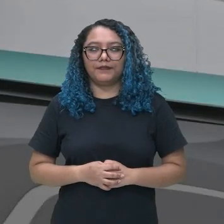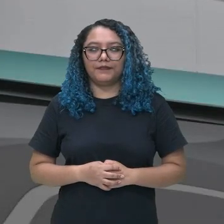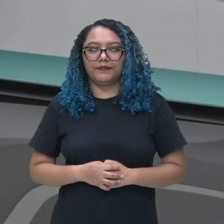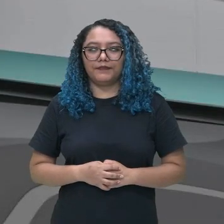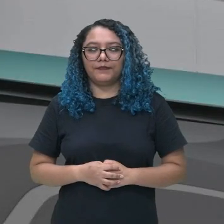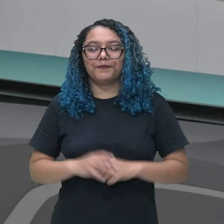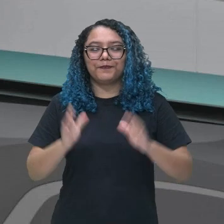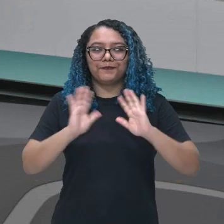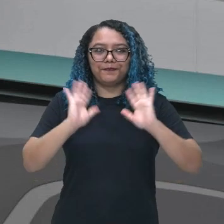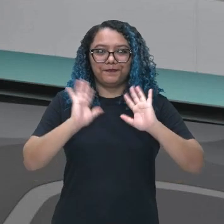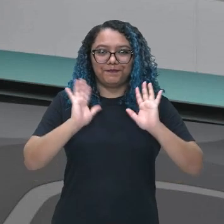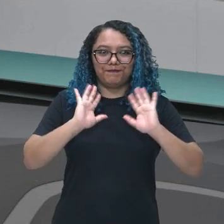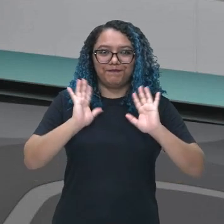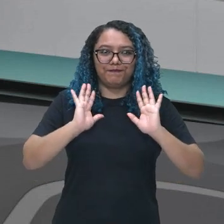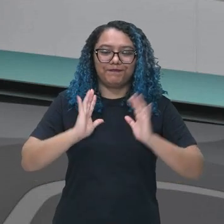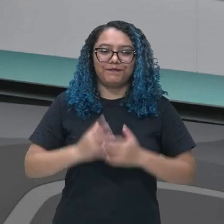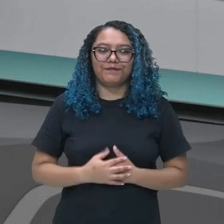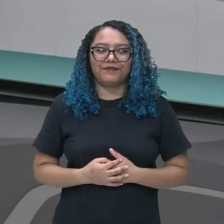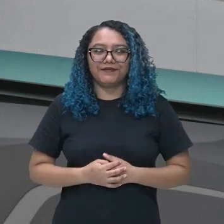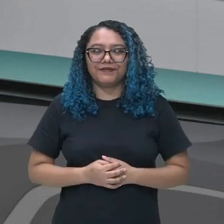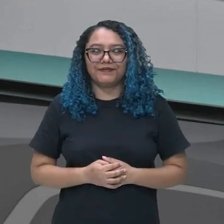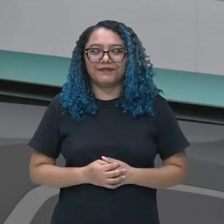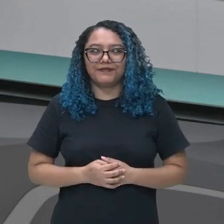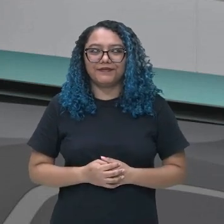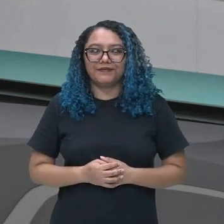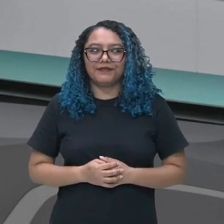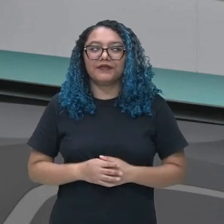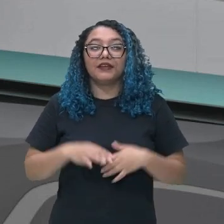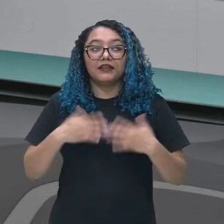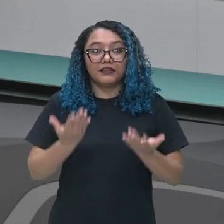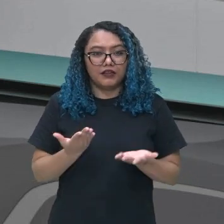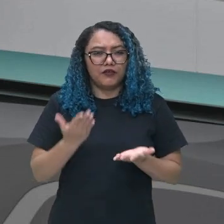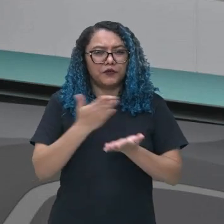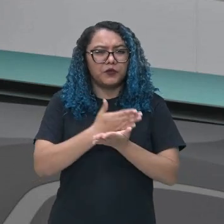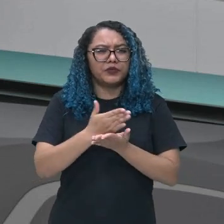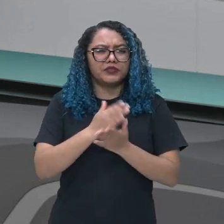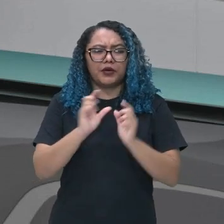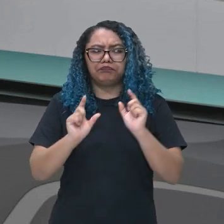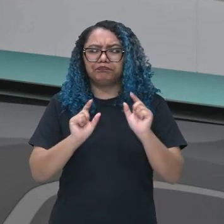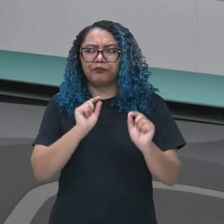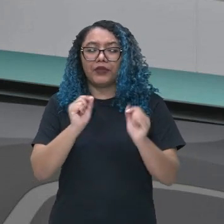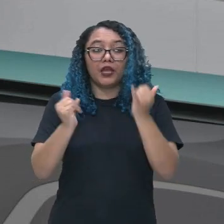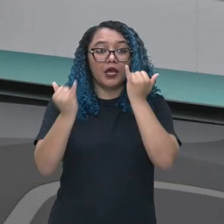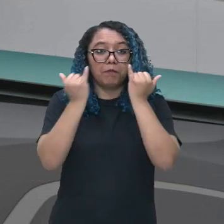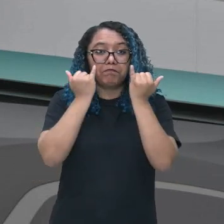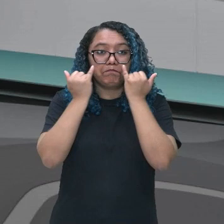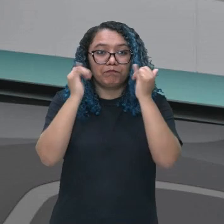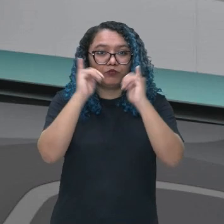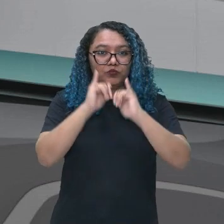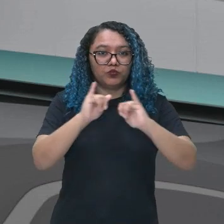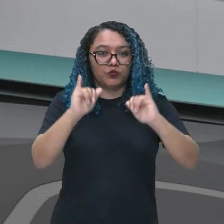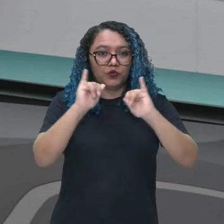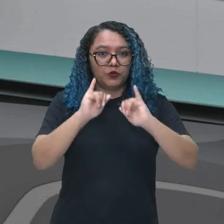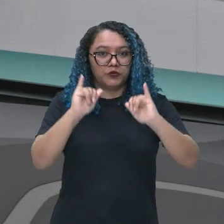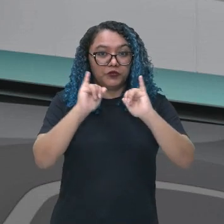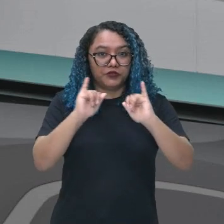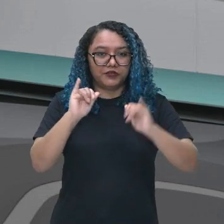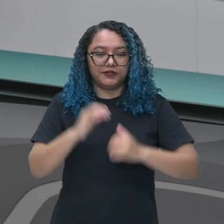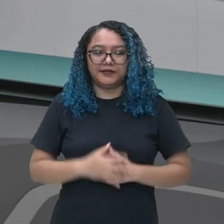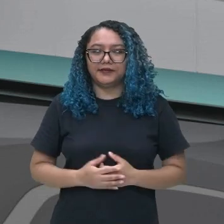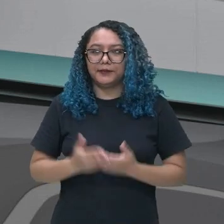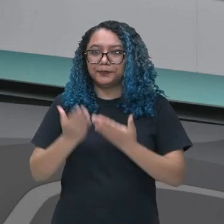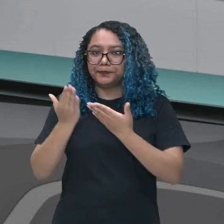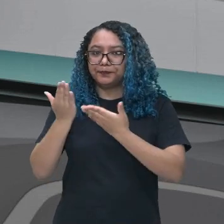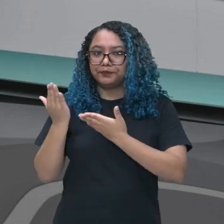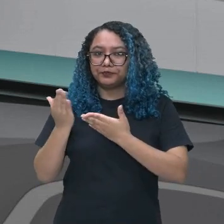Hey guys! Vamos de notícias! Vou mostrar a vocês